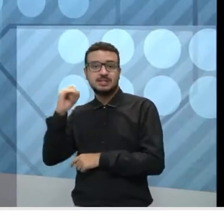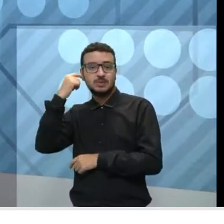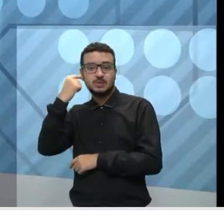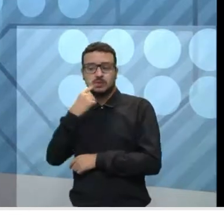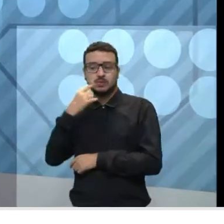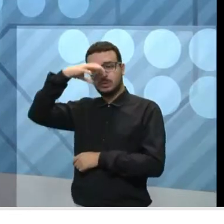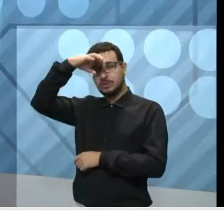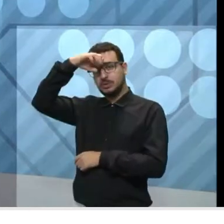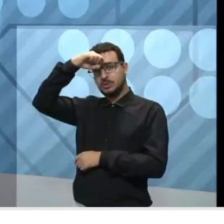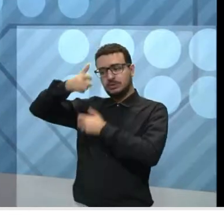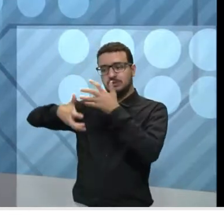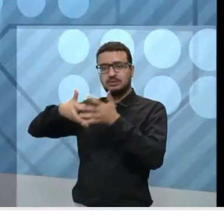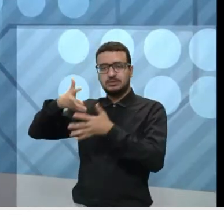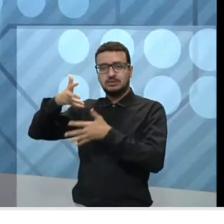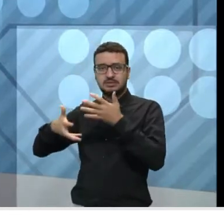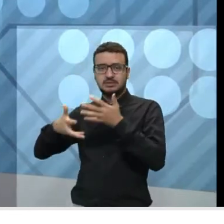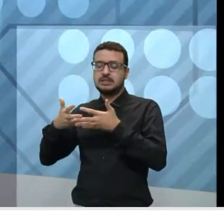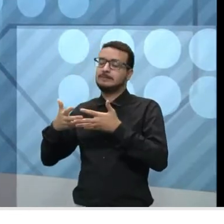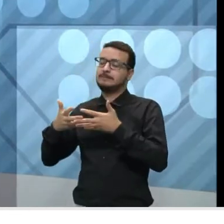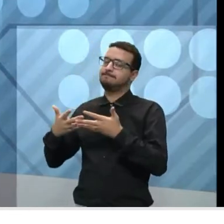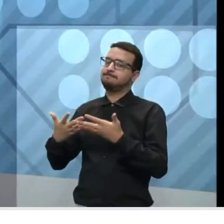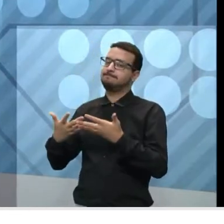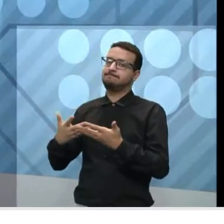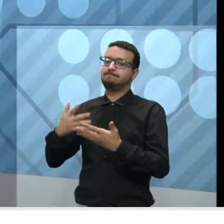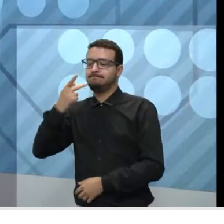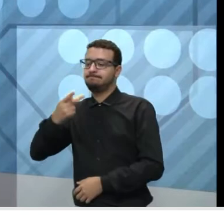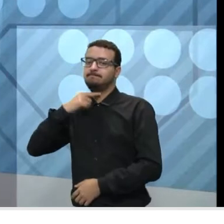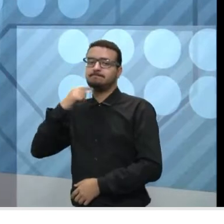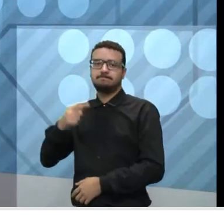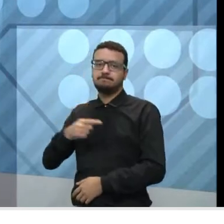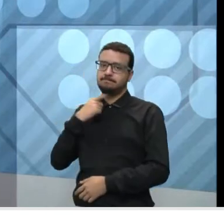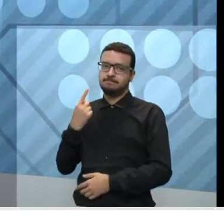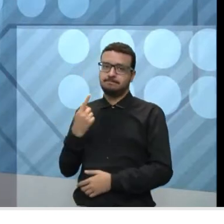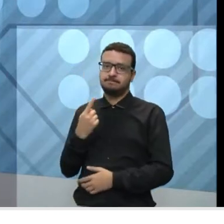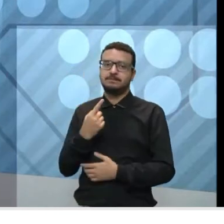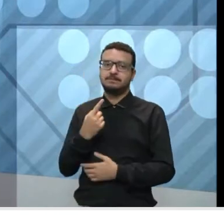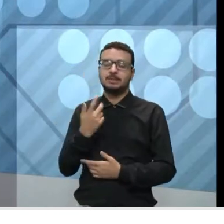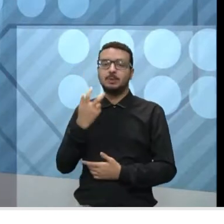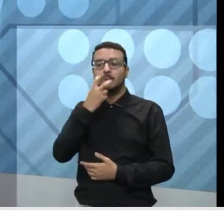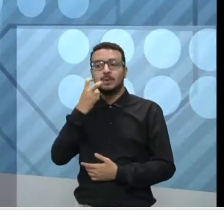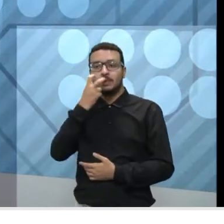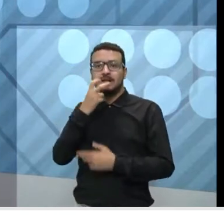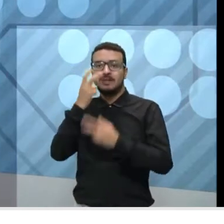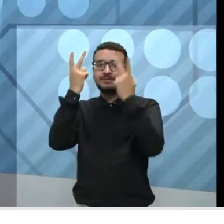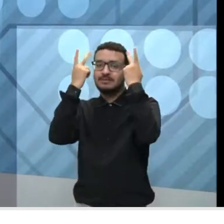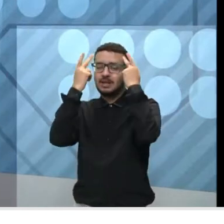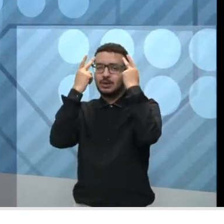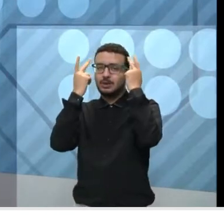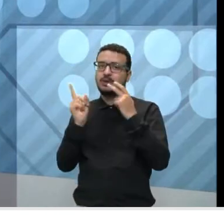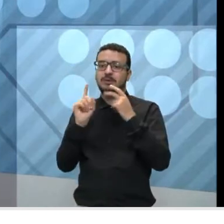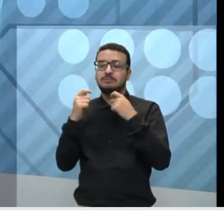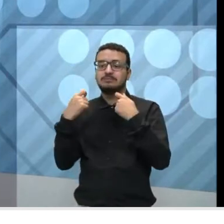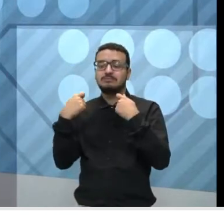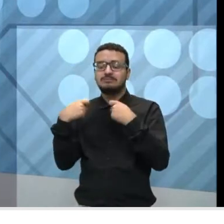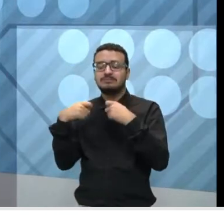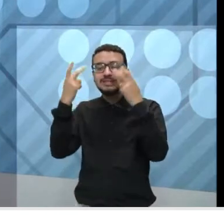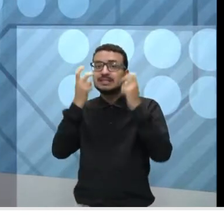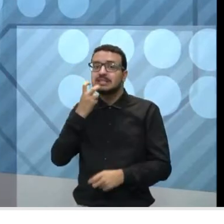a língua de sinais é natural. A oralidade, não. Então, a oralidade requer de métodos, um